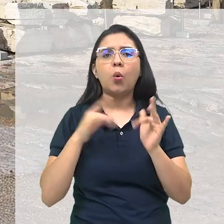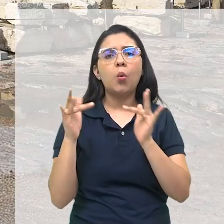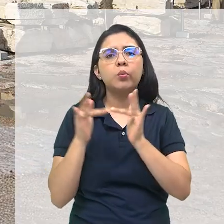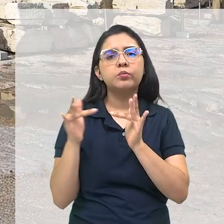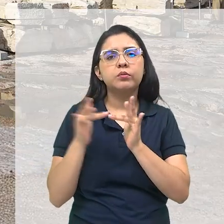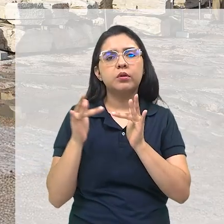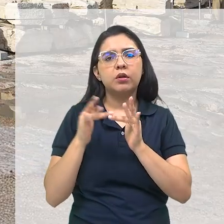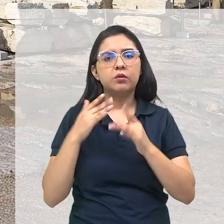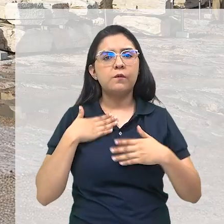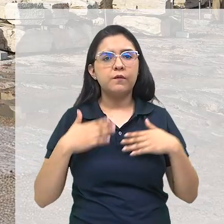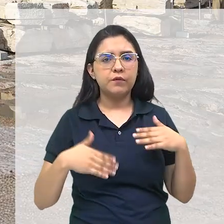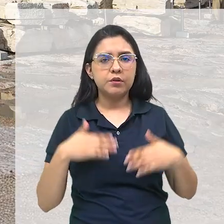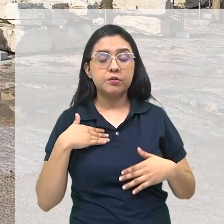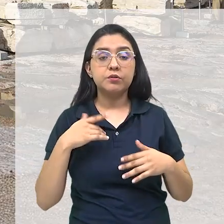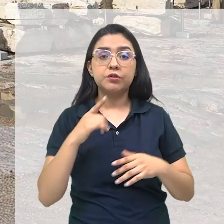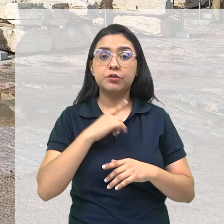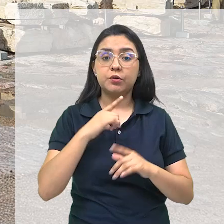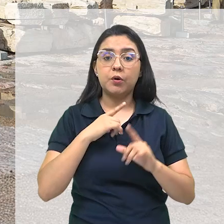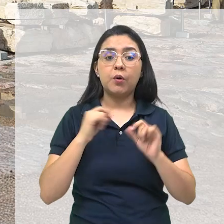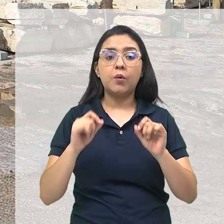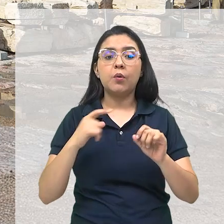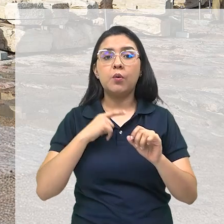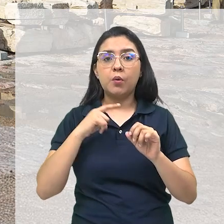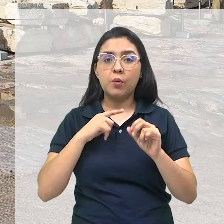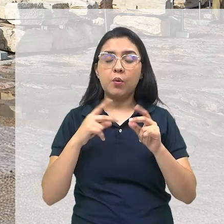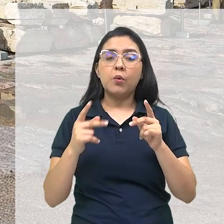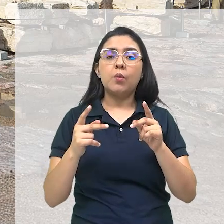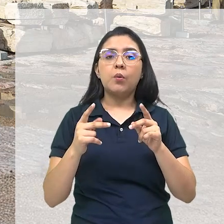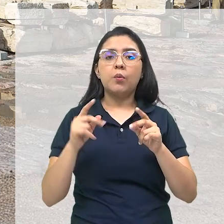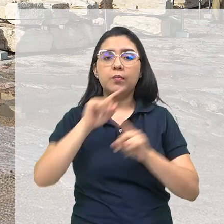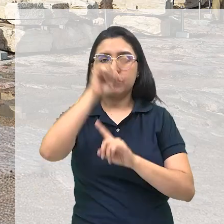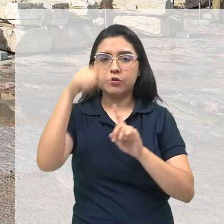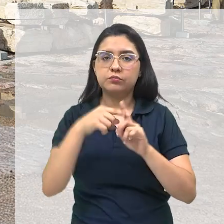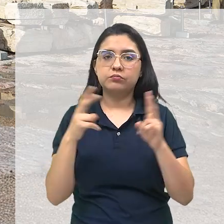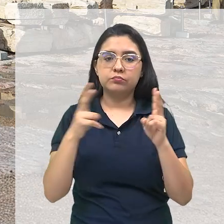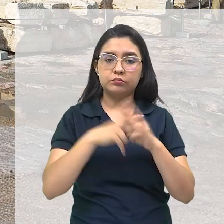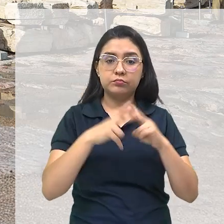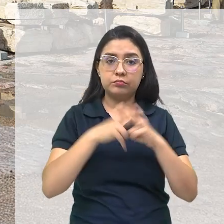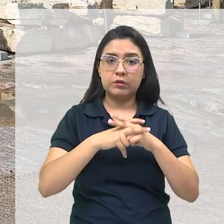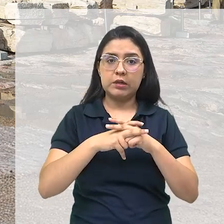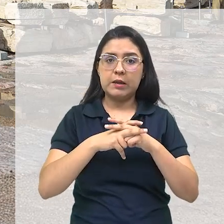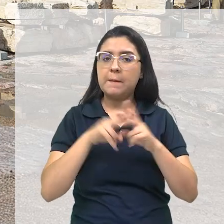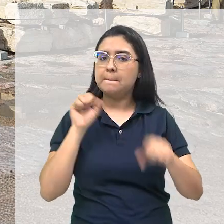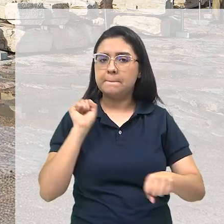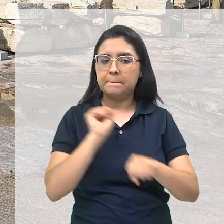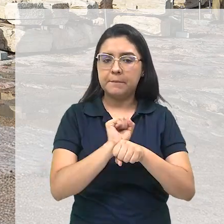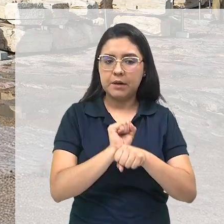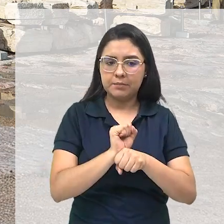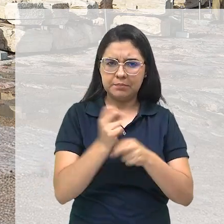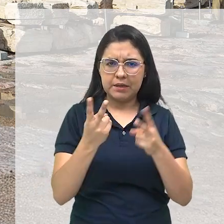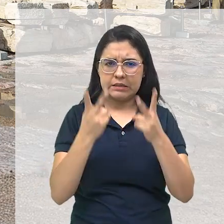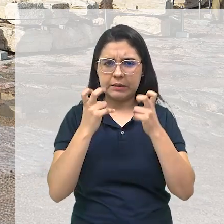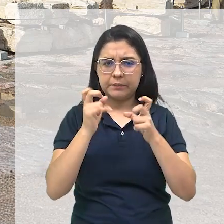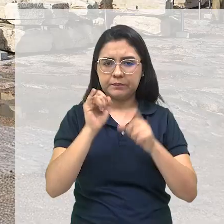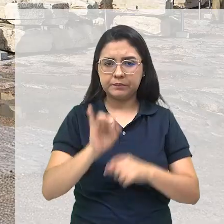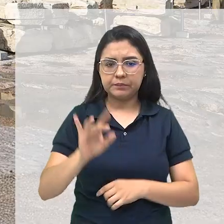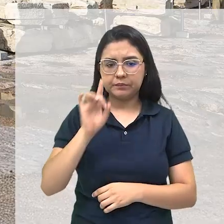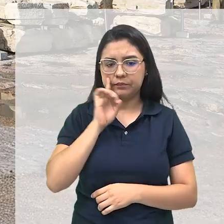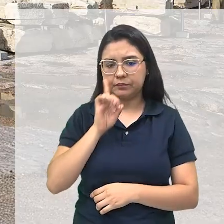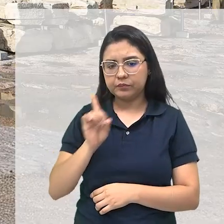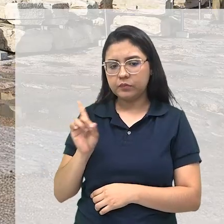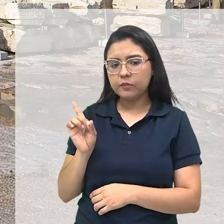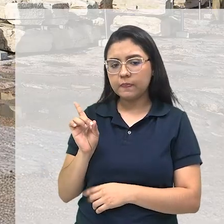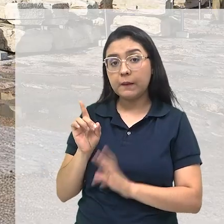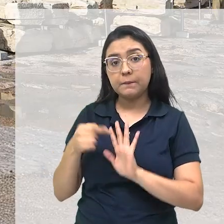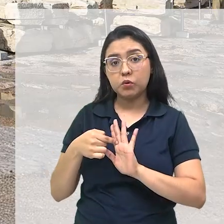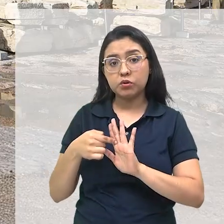físico, que tinha como objetivo derrubar e imobilizar o adversário, como vocês estão vendo aqui, ó, nessa imagem,